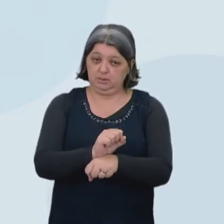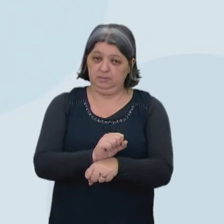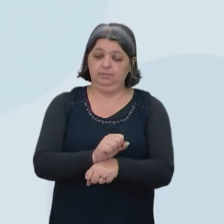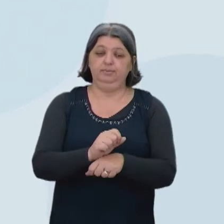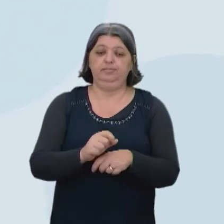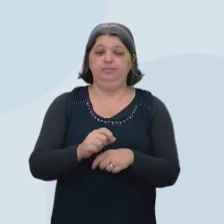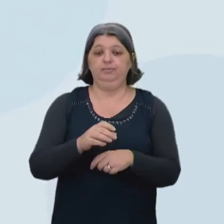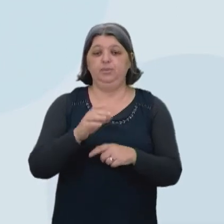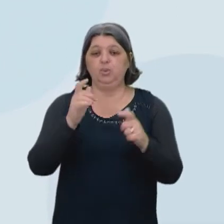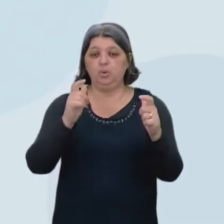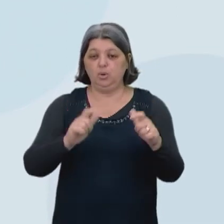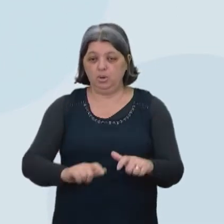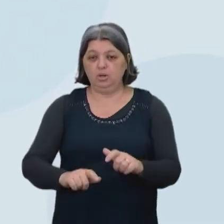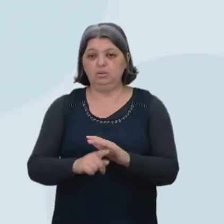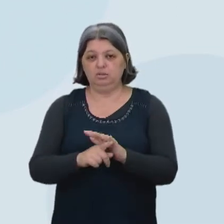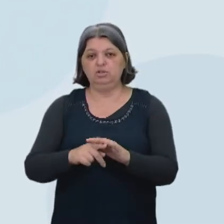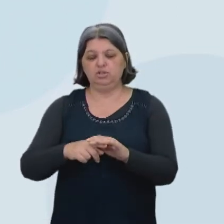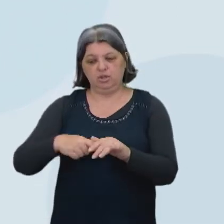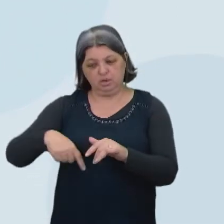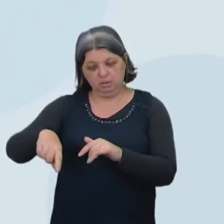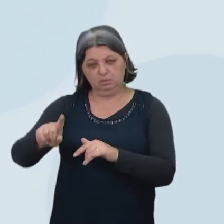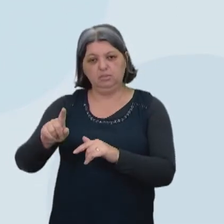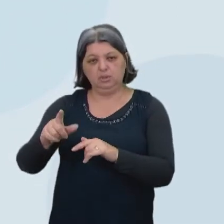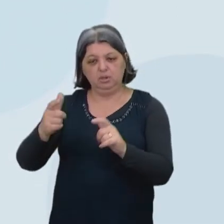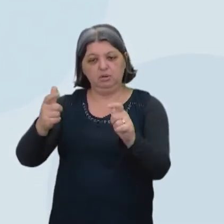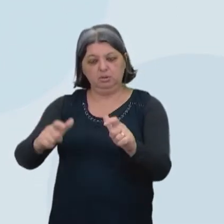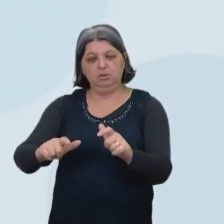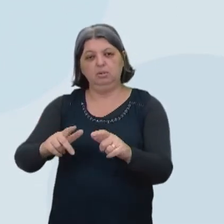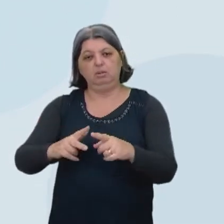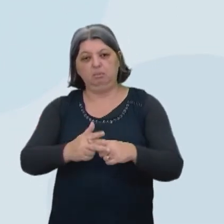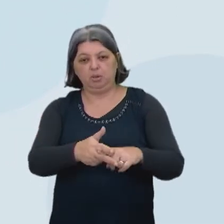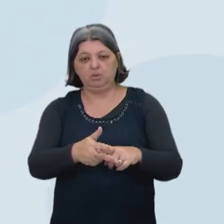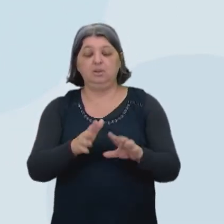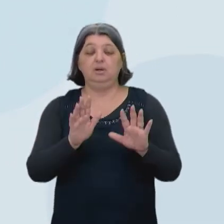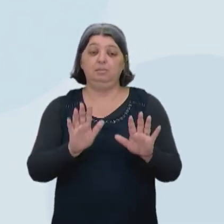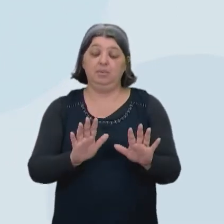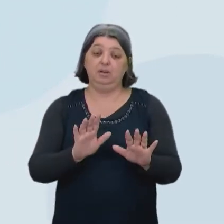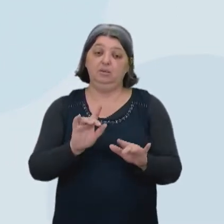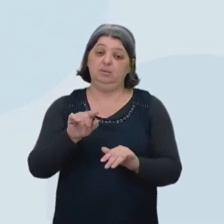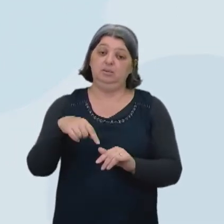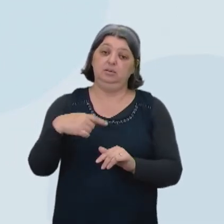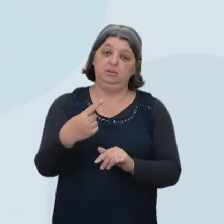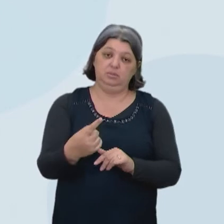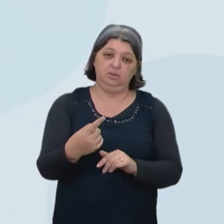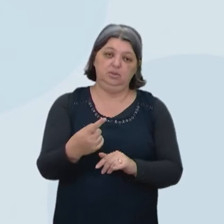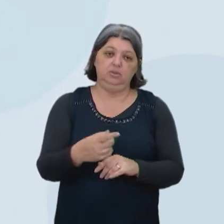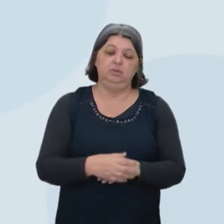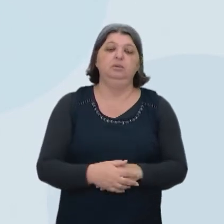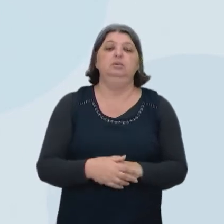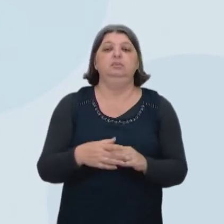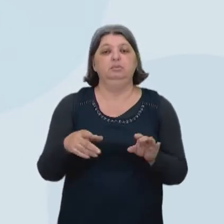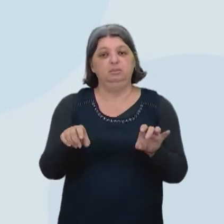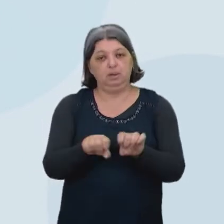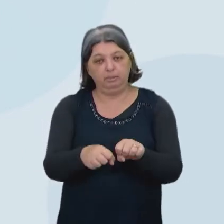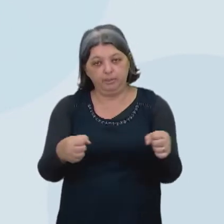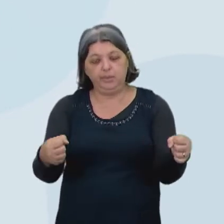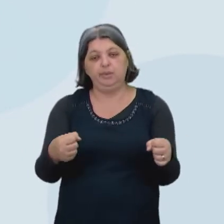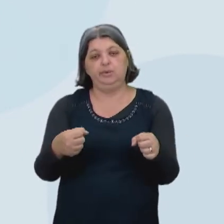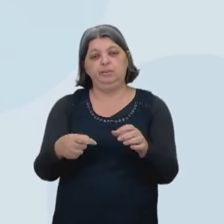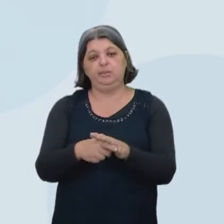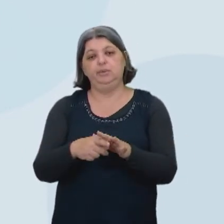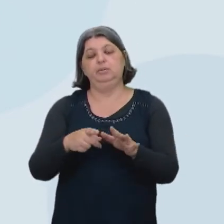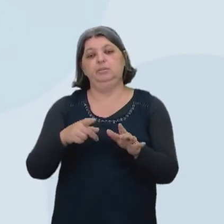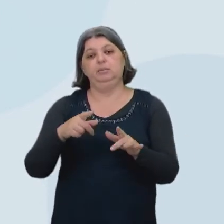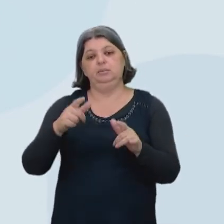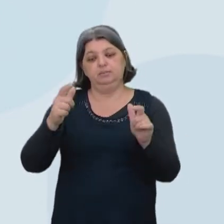informou que já havia enviado uma equipe no local para fazer o reparo, mas logo em seguida foi vandalizado. Eles disseram que estão novamente